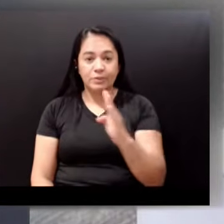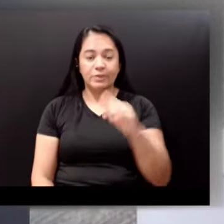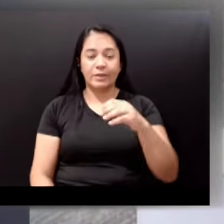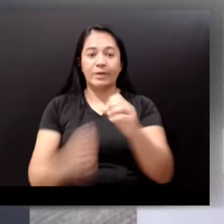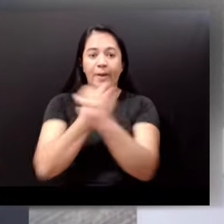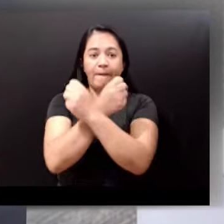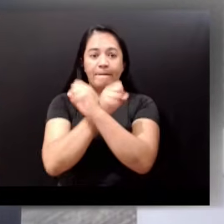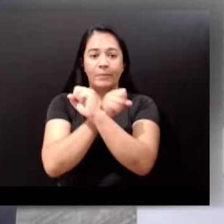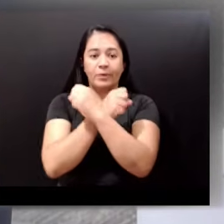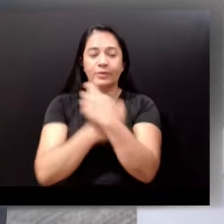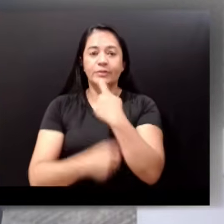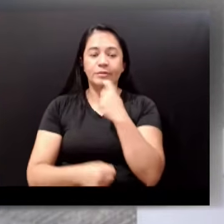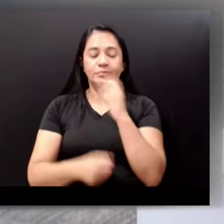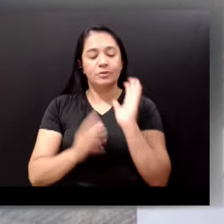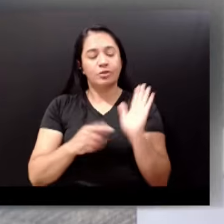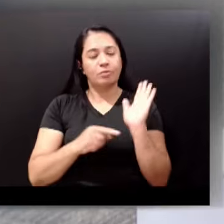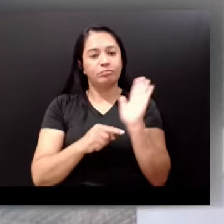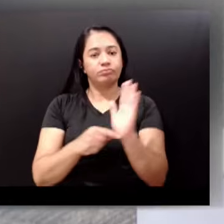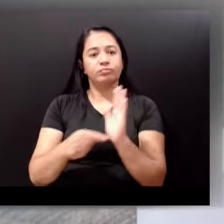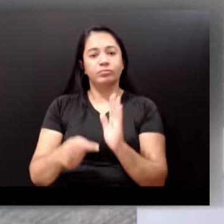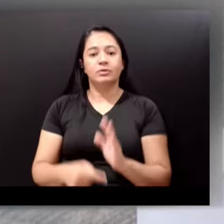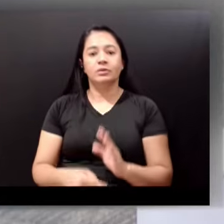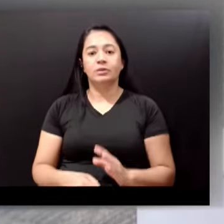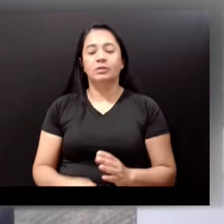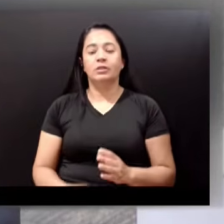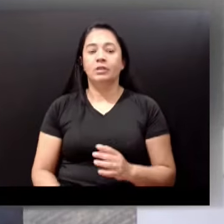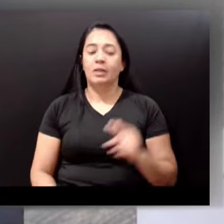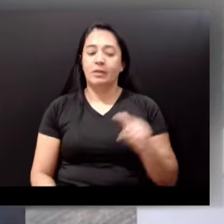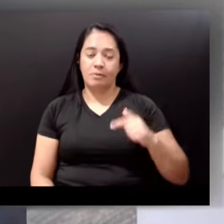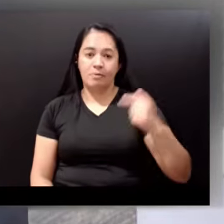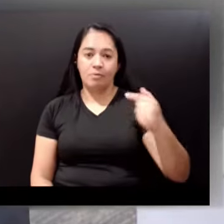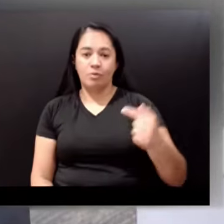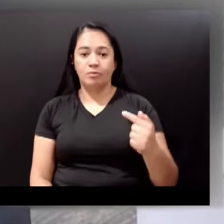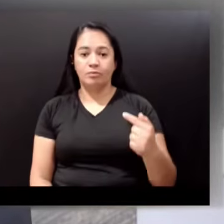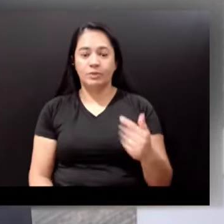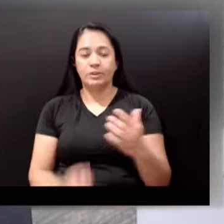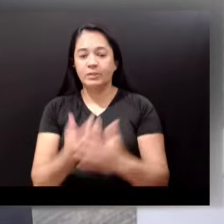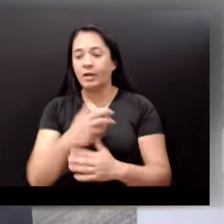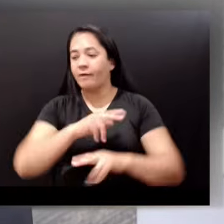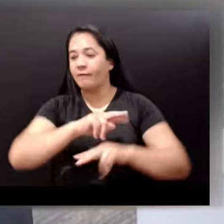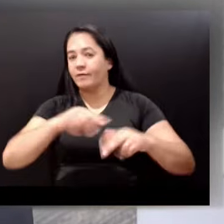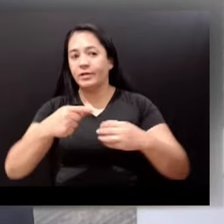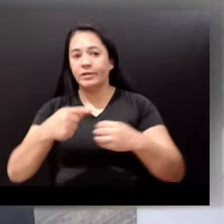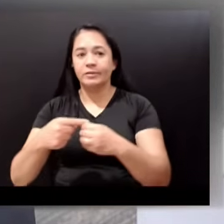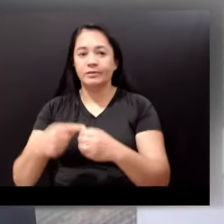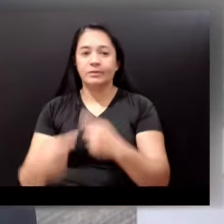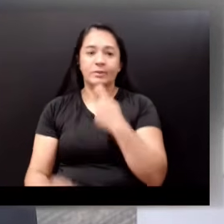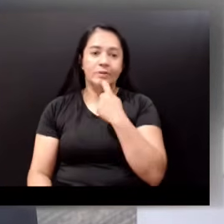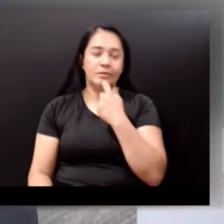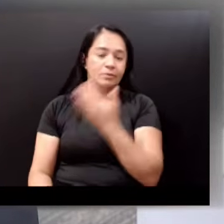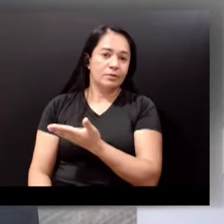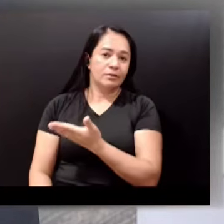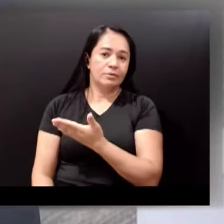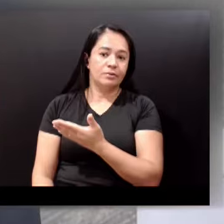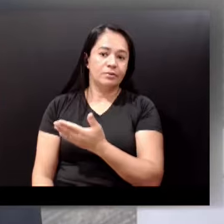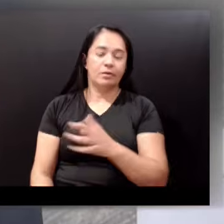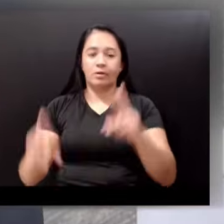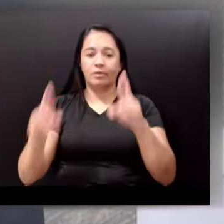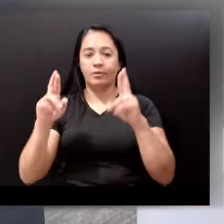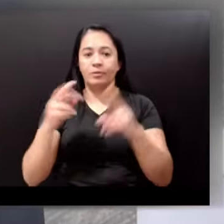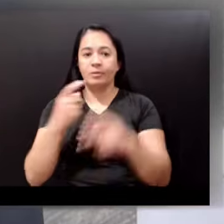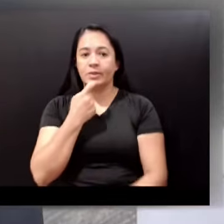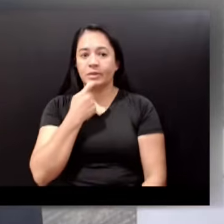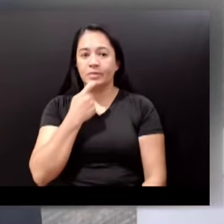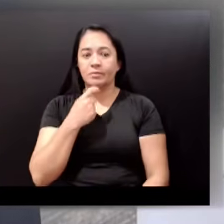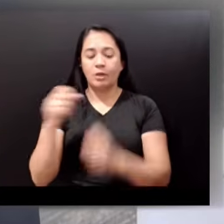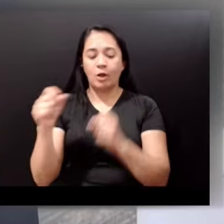projeto, que dentro em breve será implantado em várias cidades, e Campinas é uma delas, e tomara que Campinas, o poder público nosso, entenda,